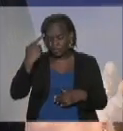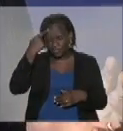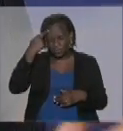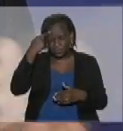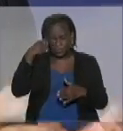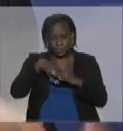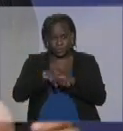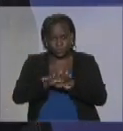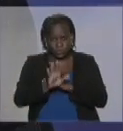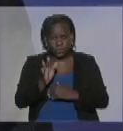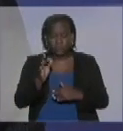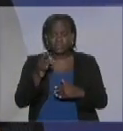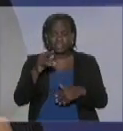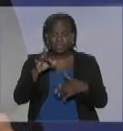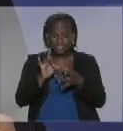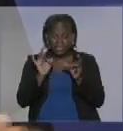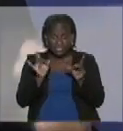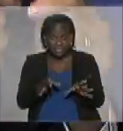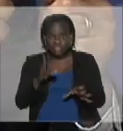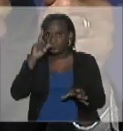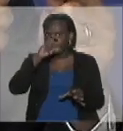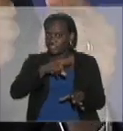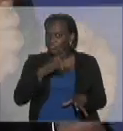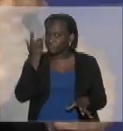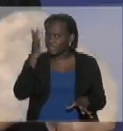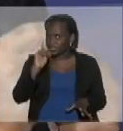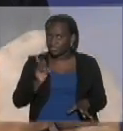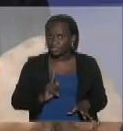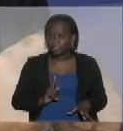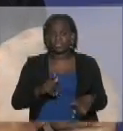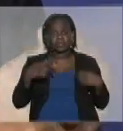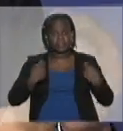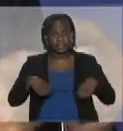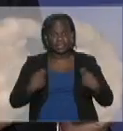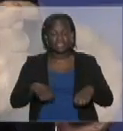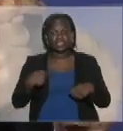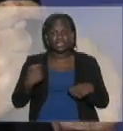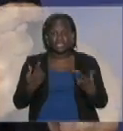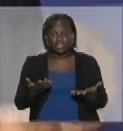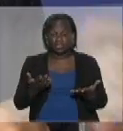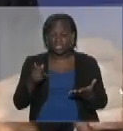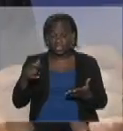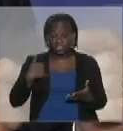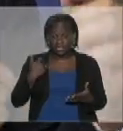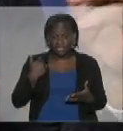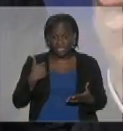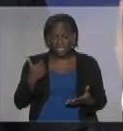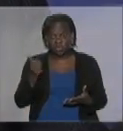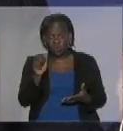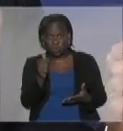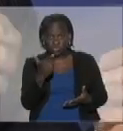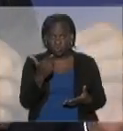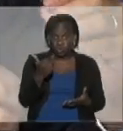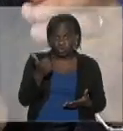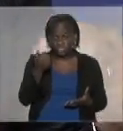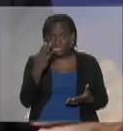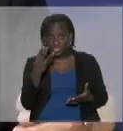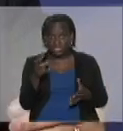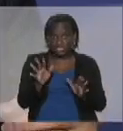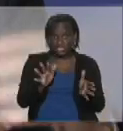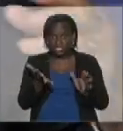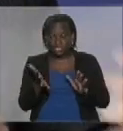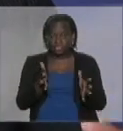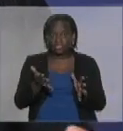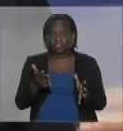grande. E para largar não é fácil. Então, a gente tem que fazer com que aquela idade de 11, 12,